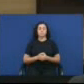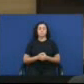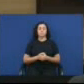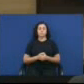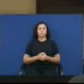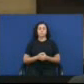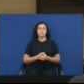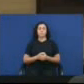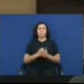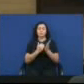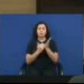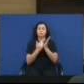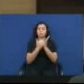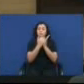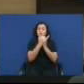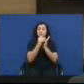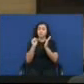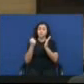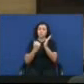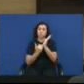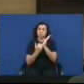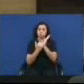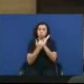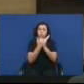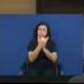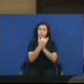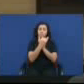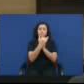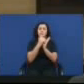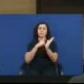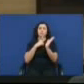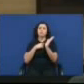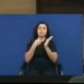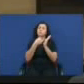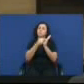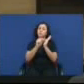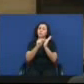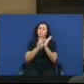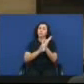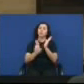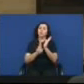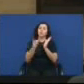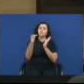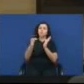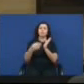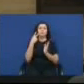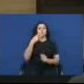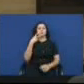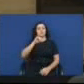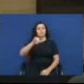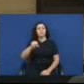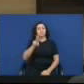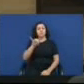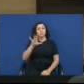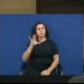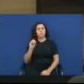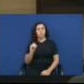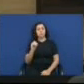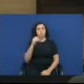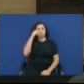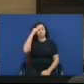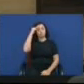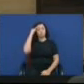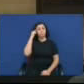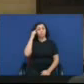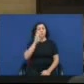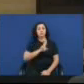linha 8 de baixo para cima, na oitava linha de baixo para cima, é a correção da grafia do nome do vereador Júlio César, onde